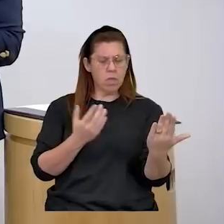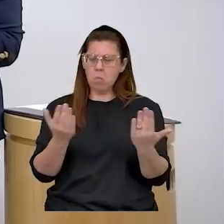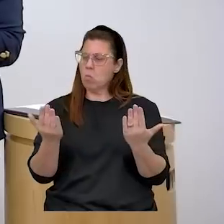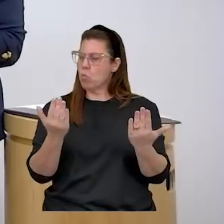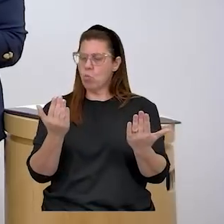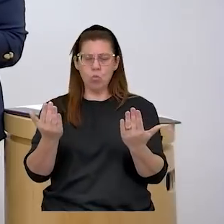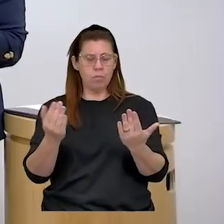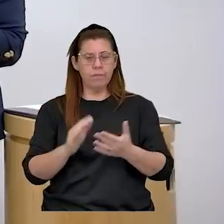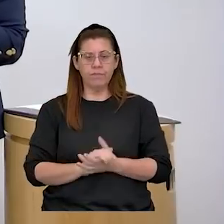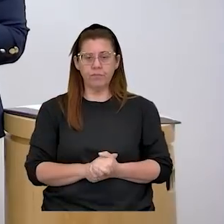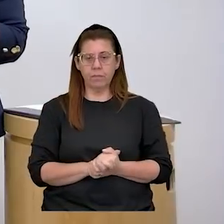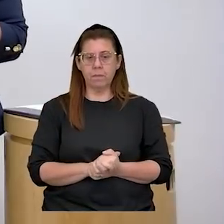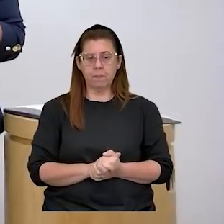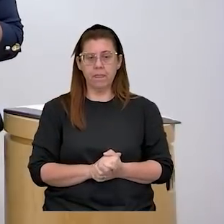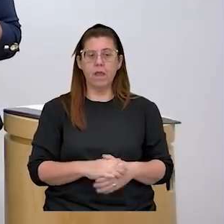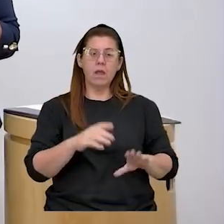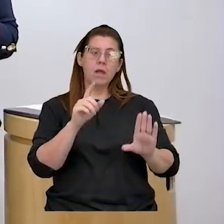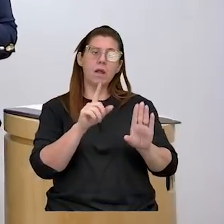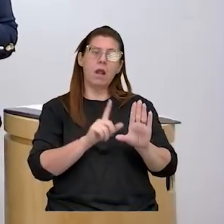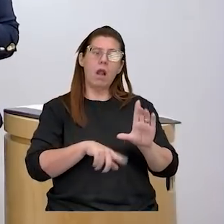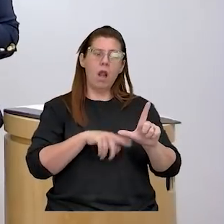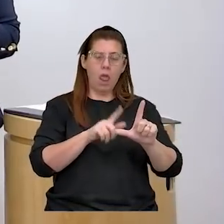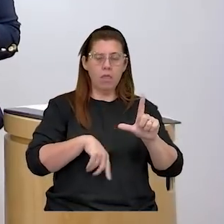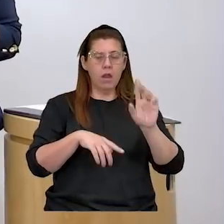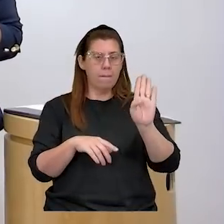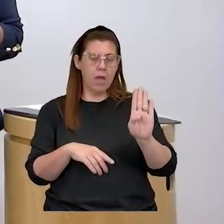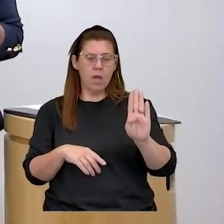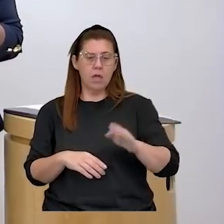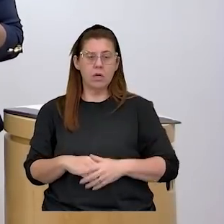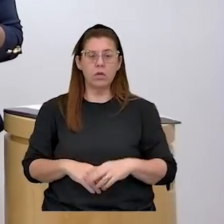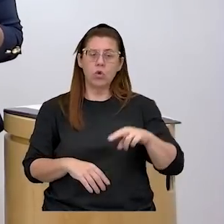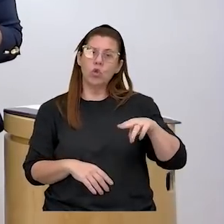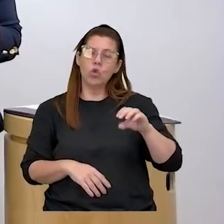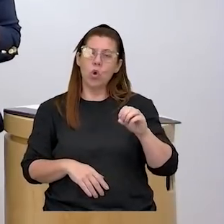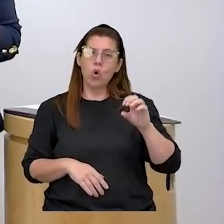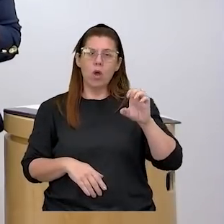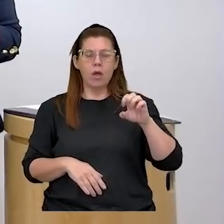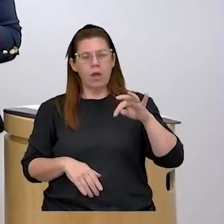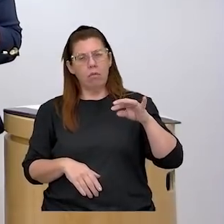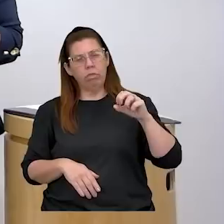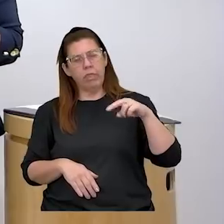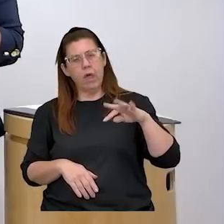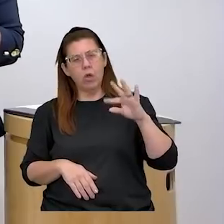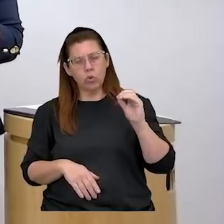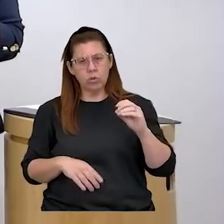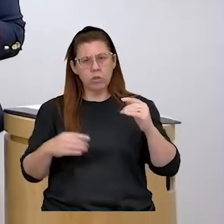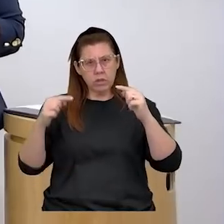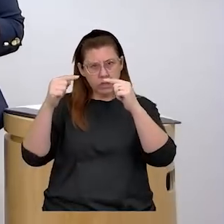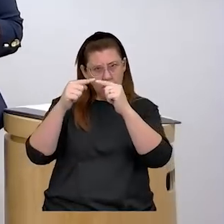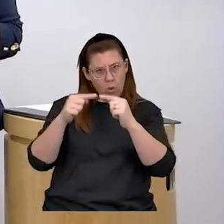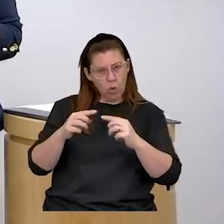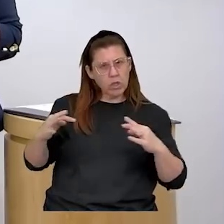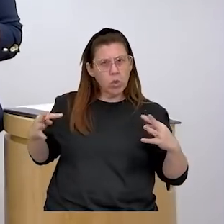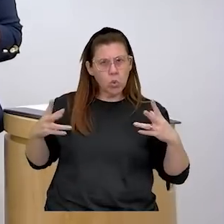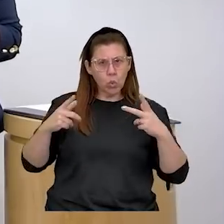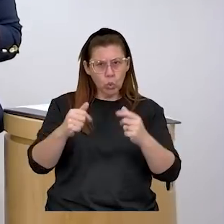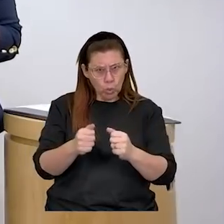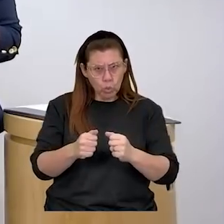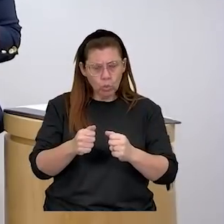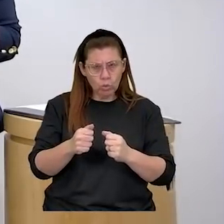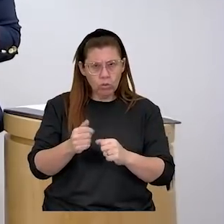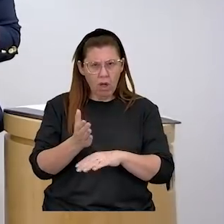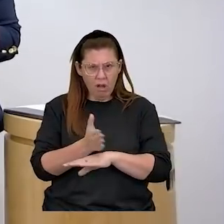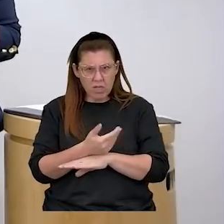bem. E a próxima ali, que foi a B, no entanto. Será que, no entanto, ele está concordando com tudo que foi dito